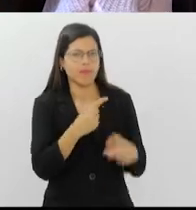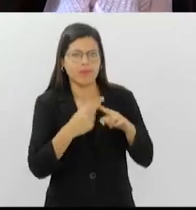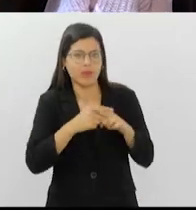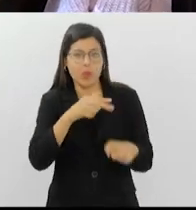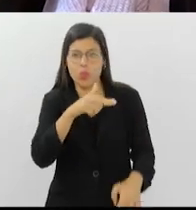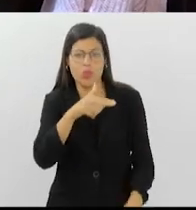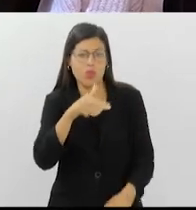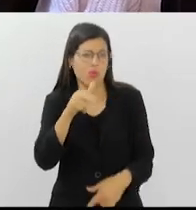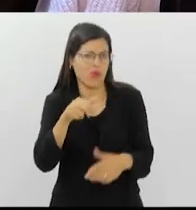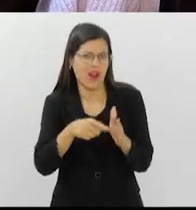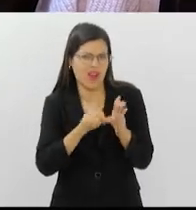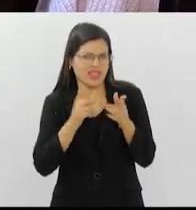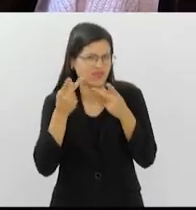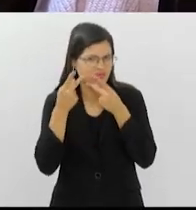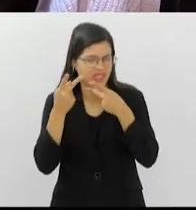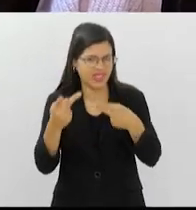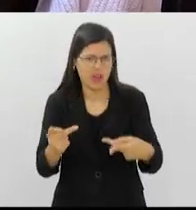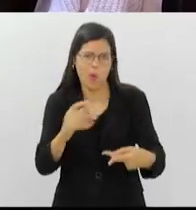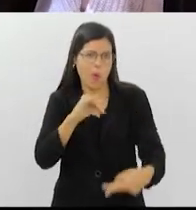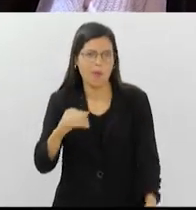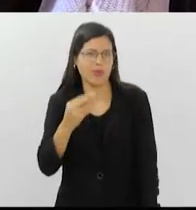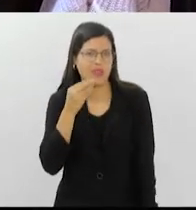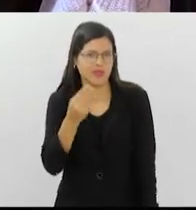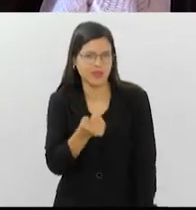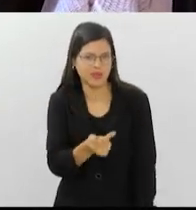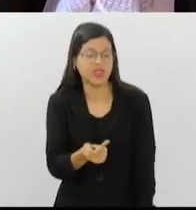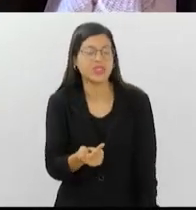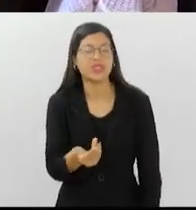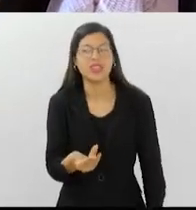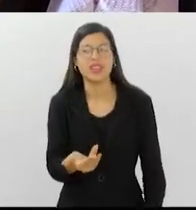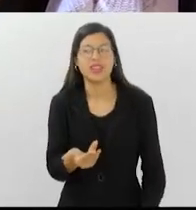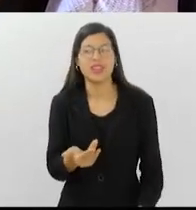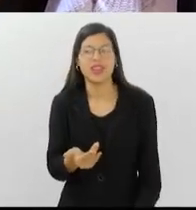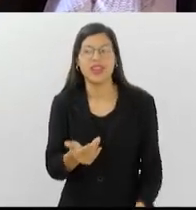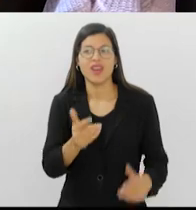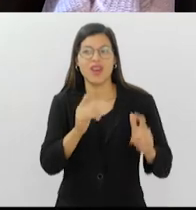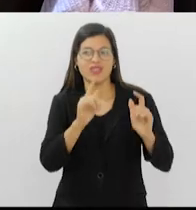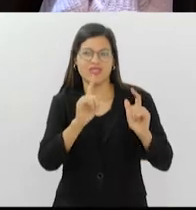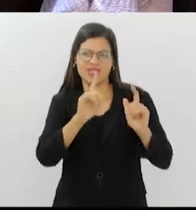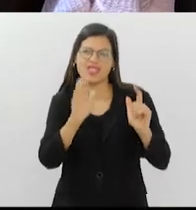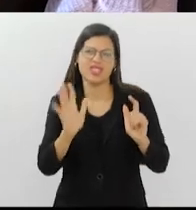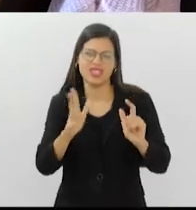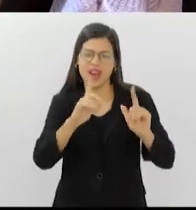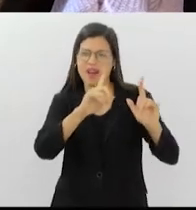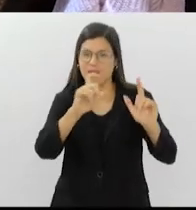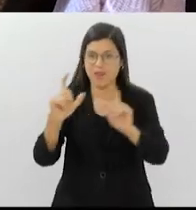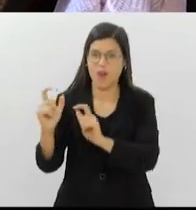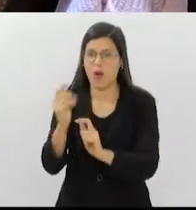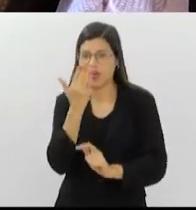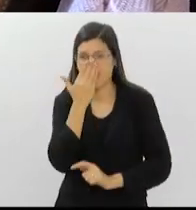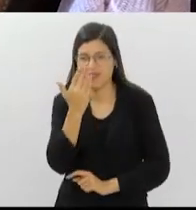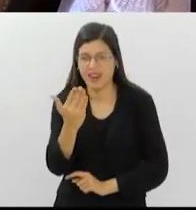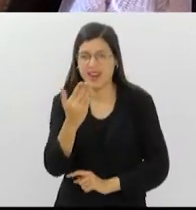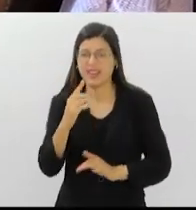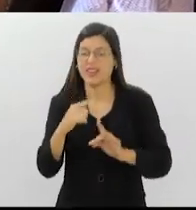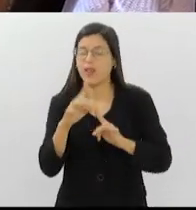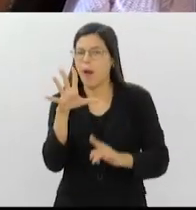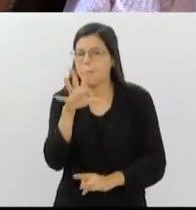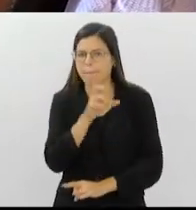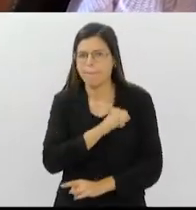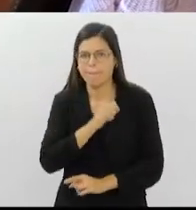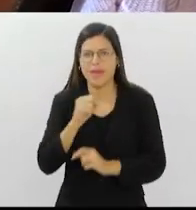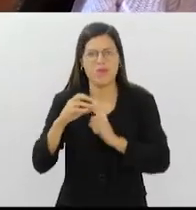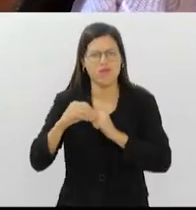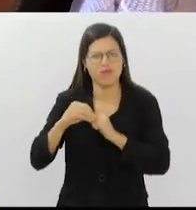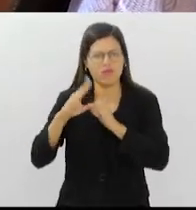tinha visitado nunca tinha tido oportunidade de visitar apesar de ter tirado foto na frente na escadaria mas adorei um conhecimento